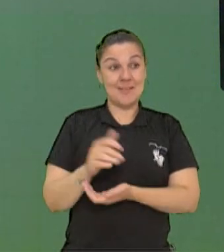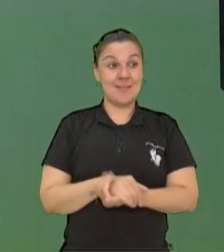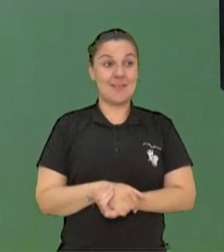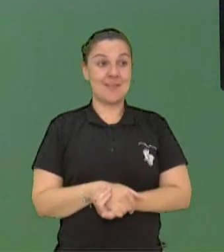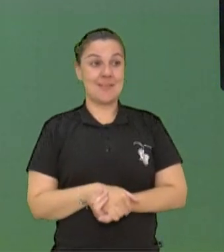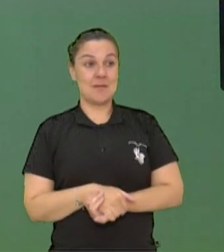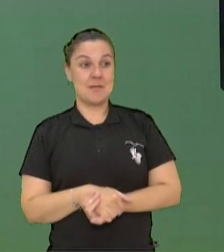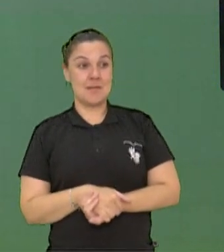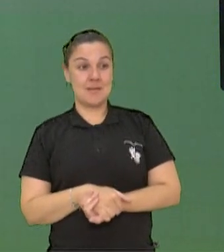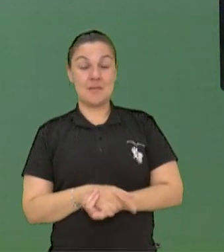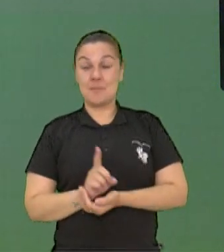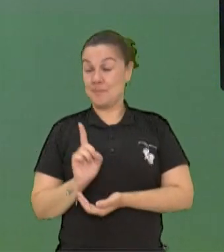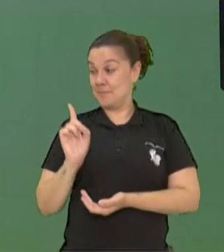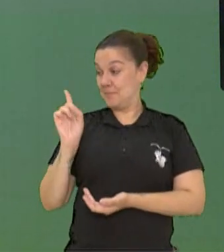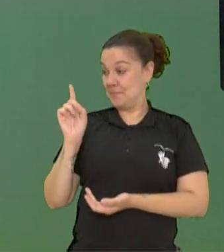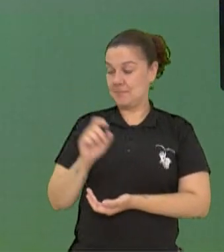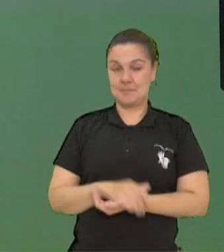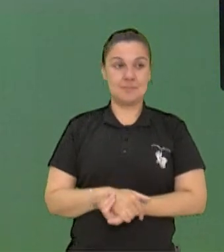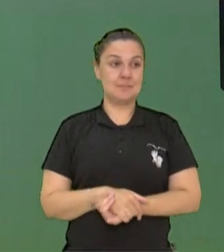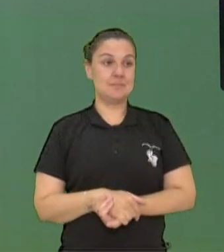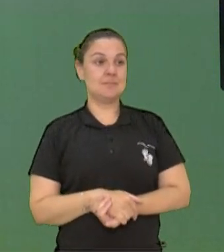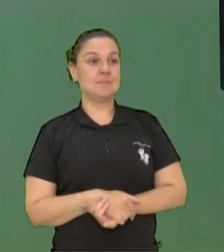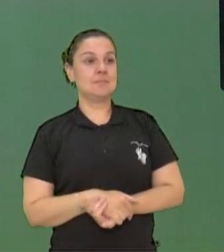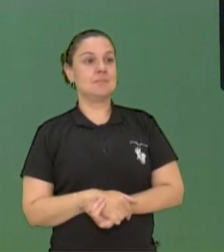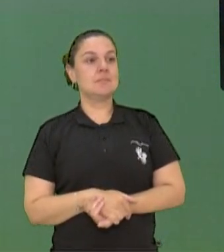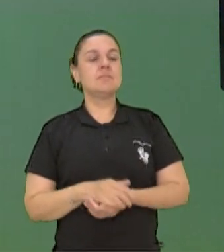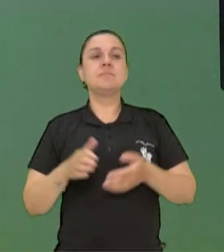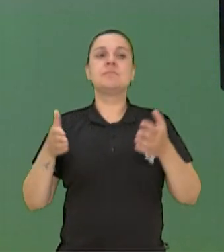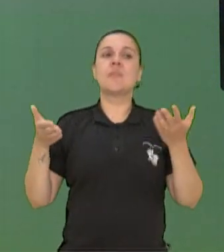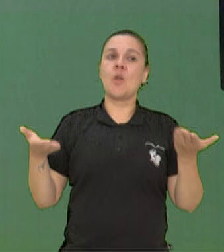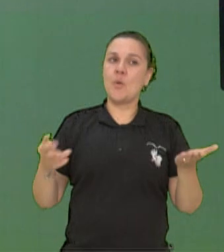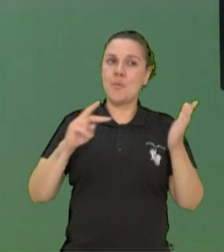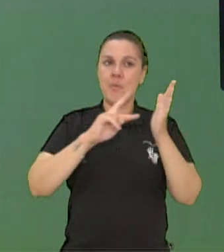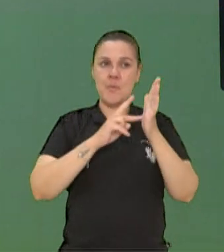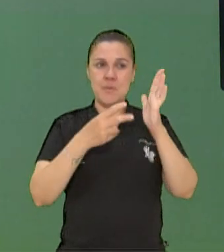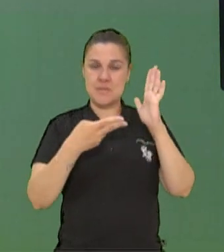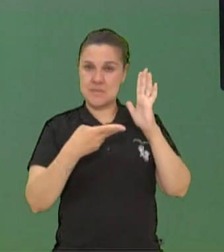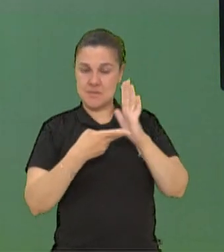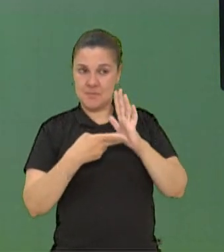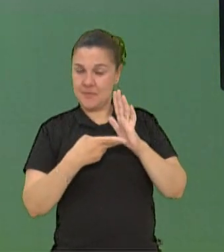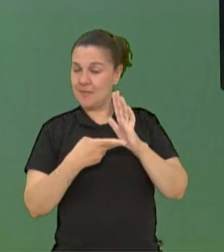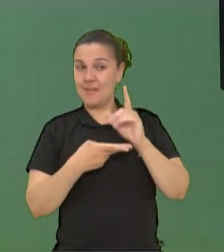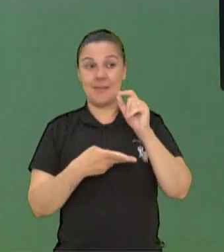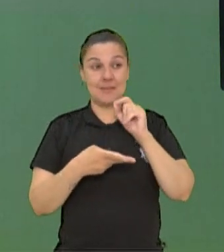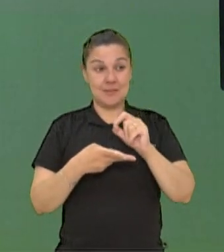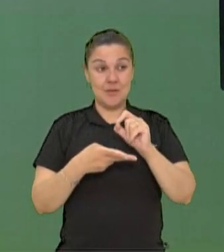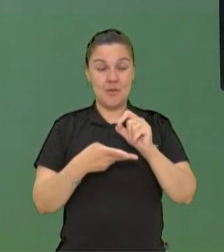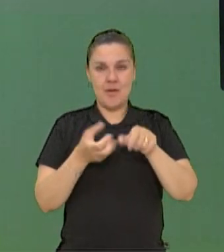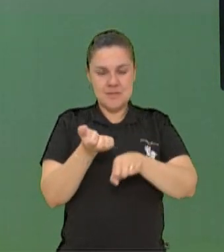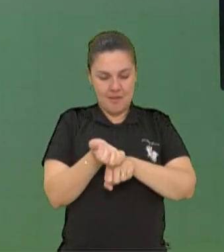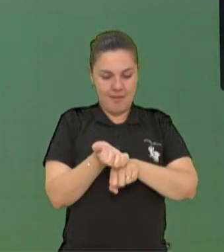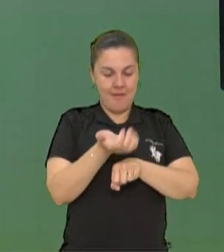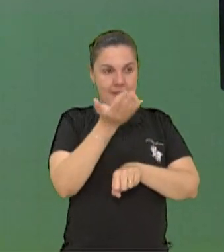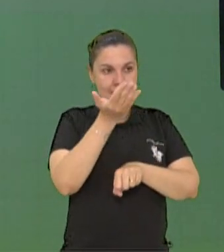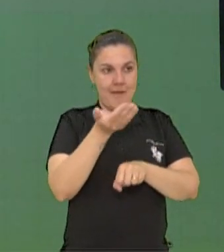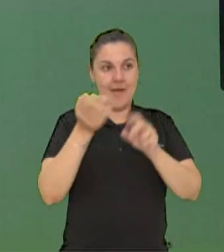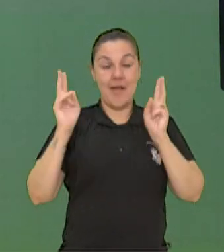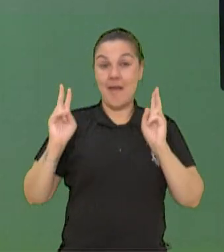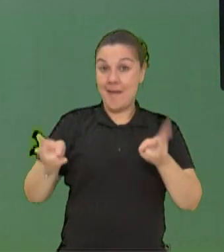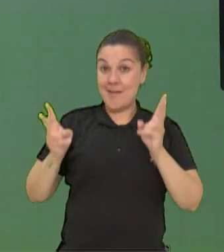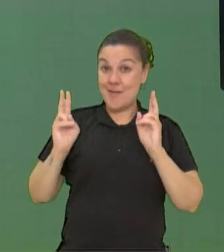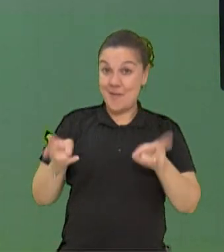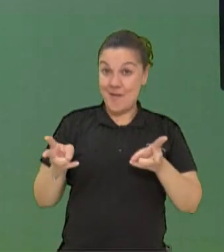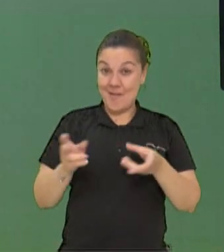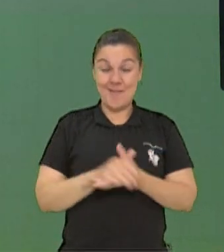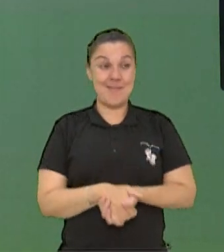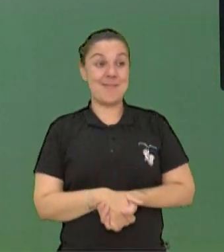Velocidade é lambda vezes a frequência. Ou seja, pessoal, a radiação tem a mesma